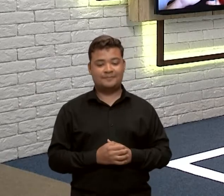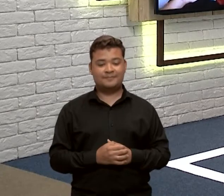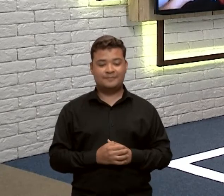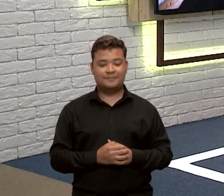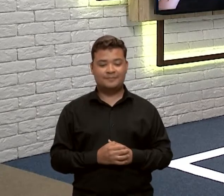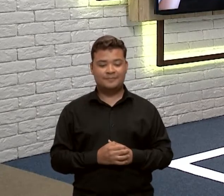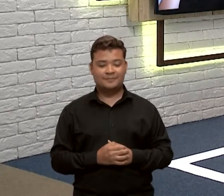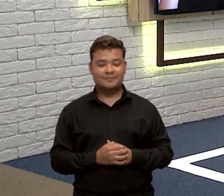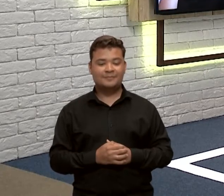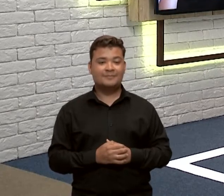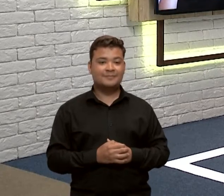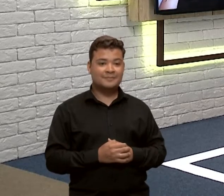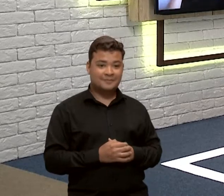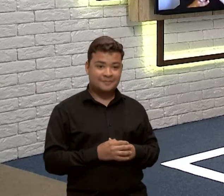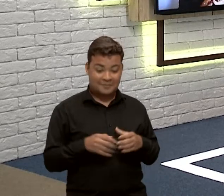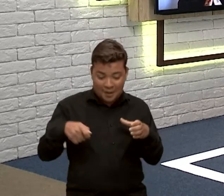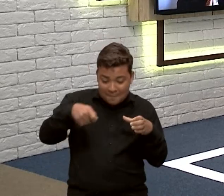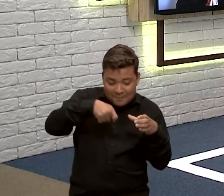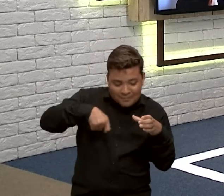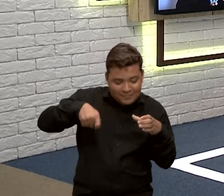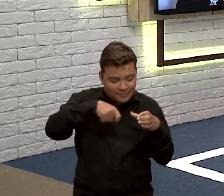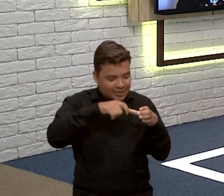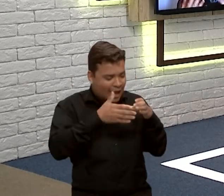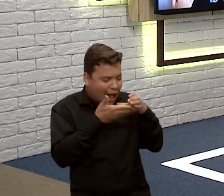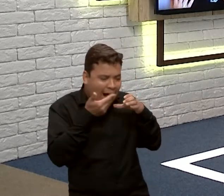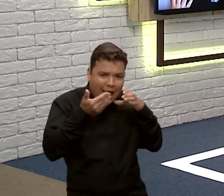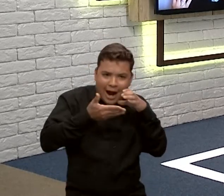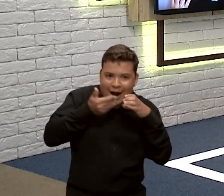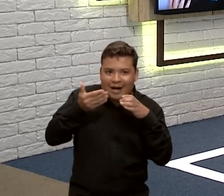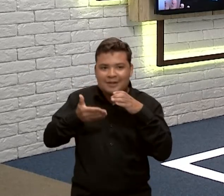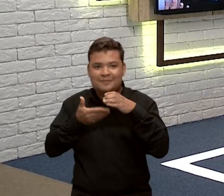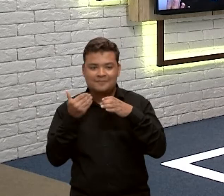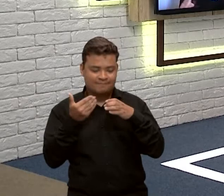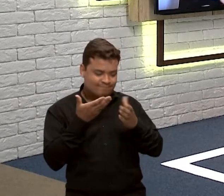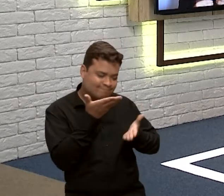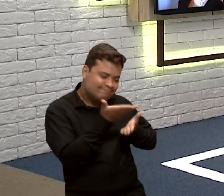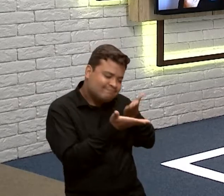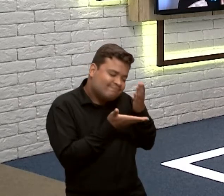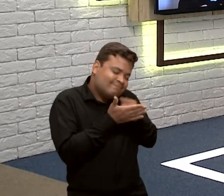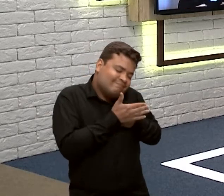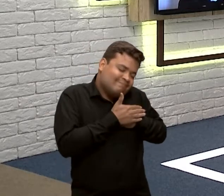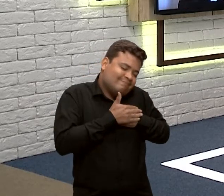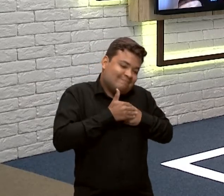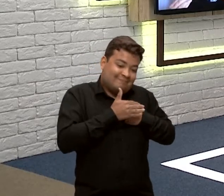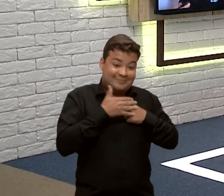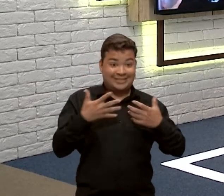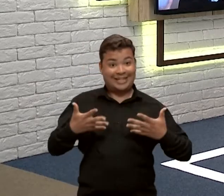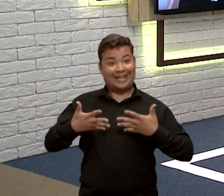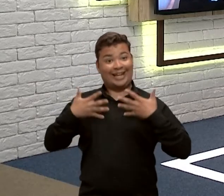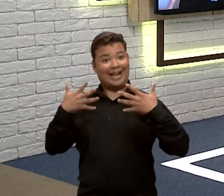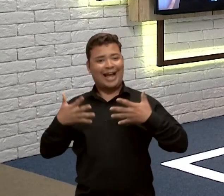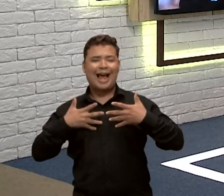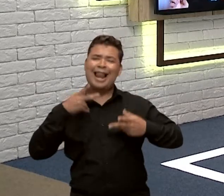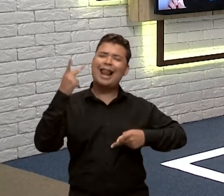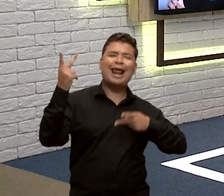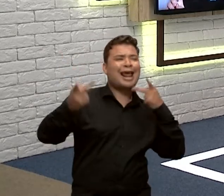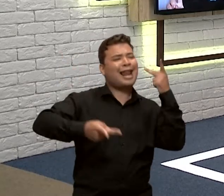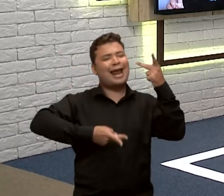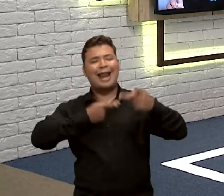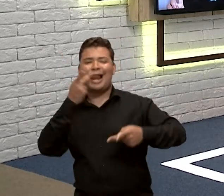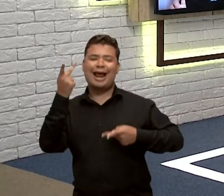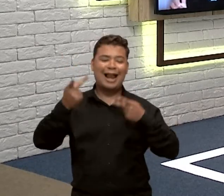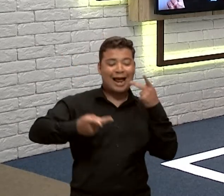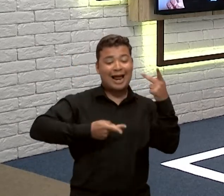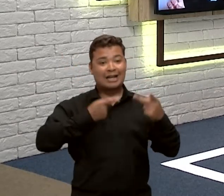Lamber o fundo da panela, ser tratada com afeição, ser alegre e tagarela, poder